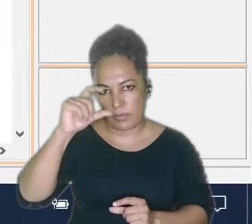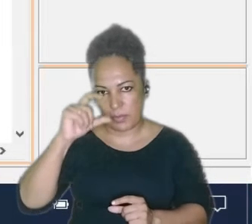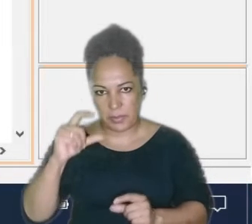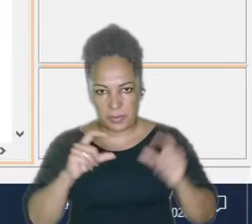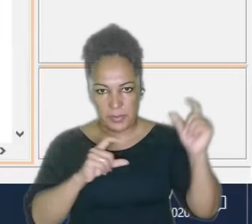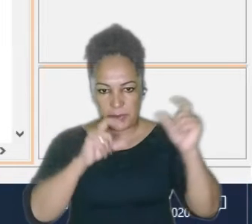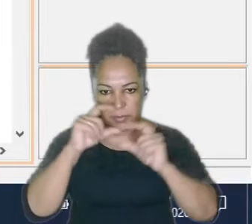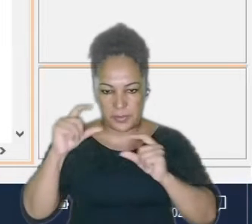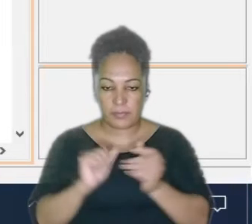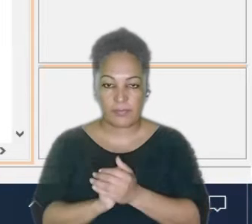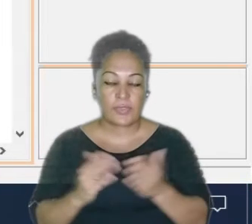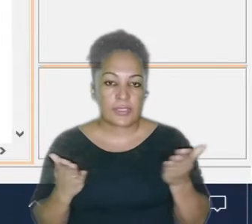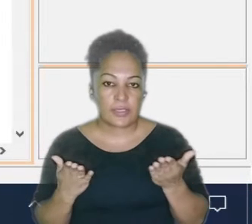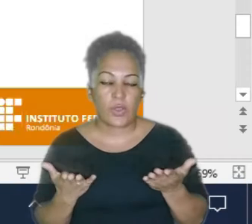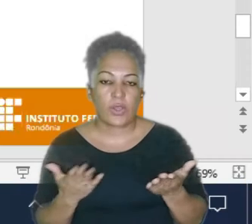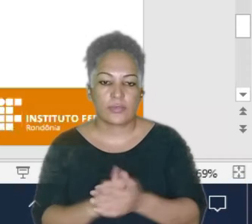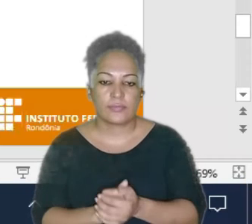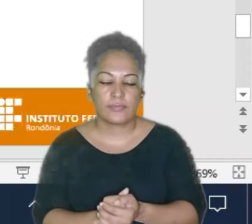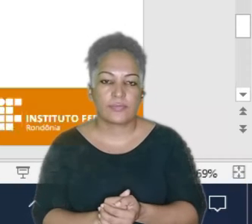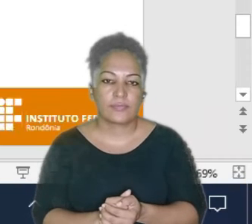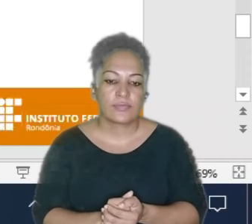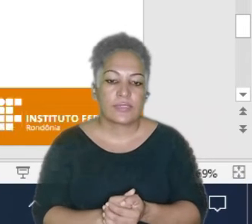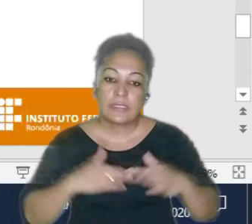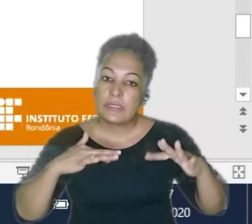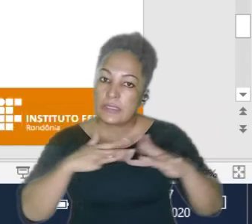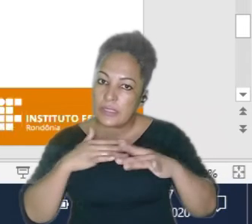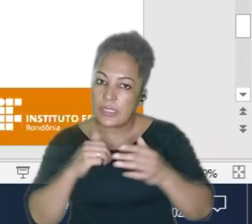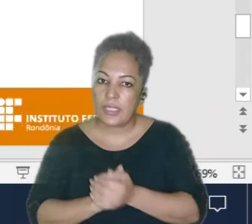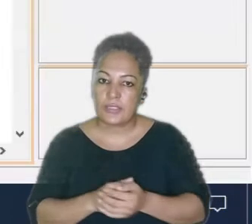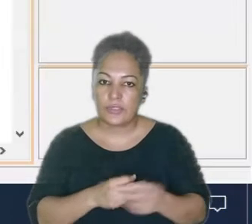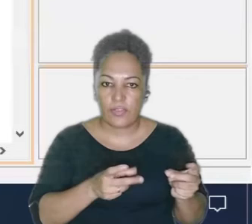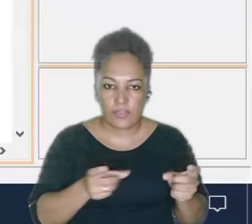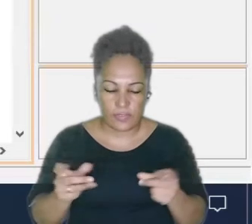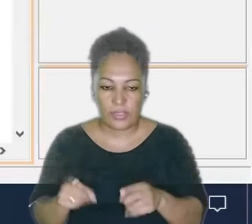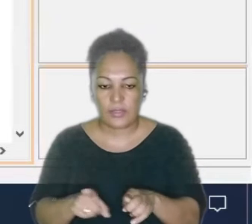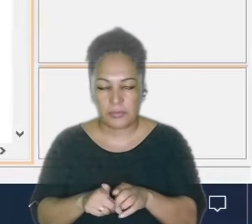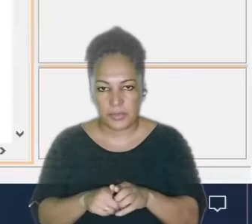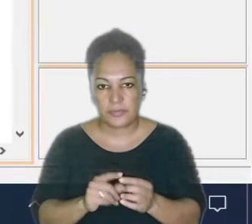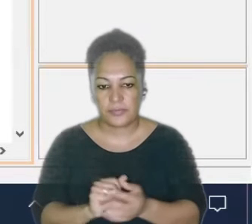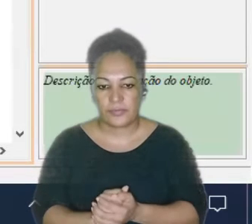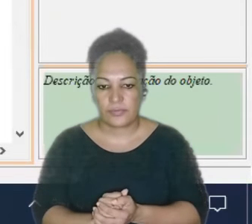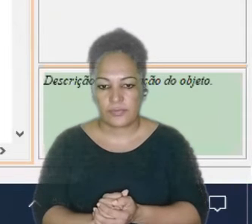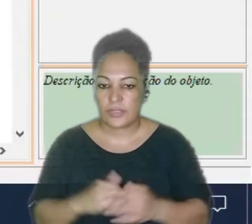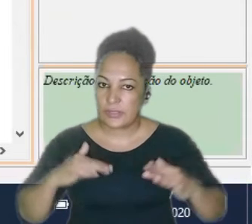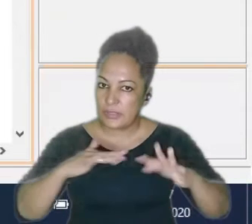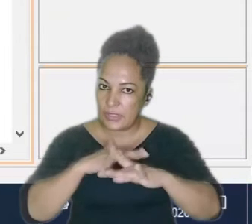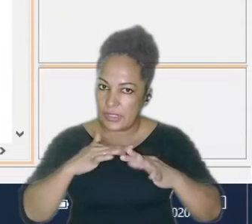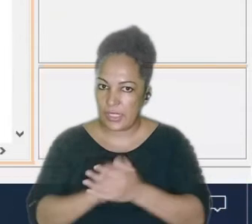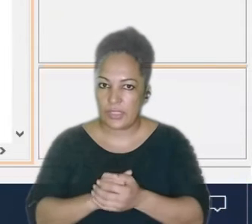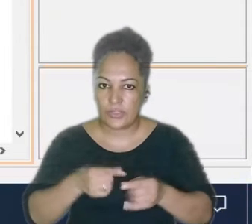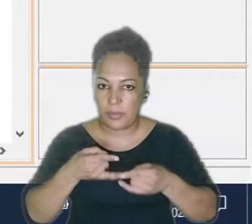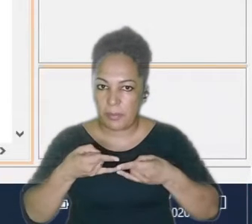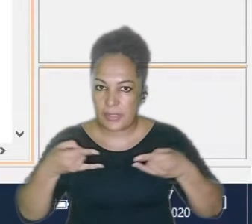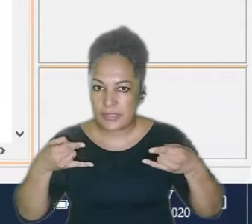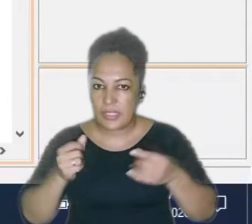8, 9, né? Então, vamos lá. Passagem, cidade, passagem e venda. Então,